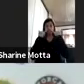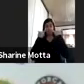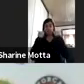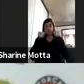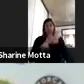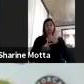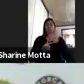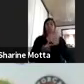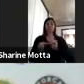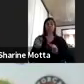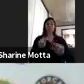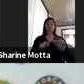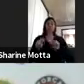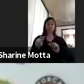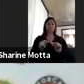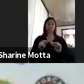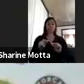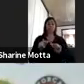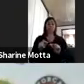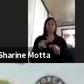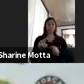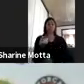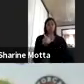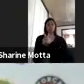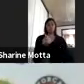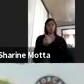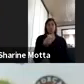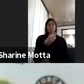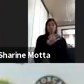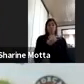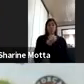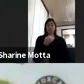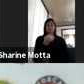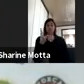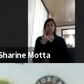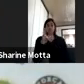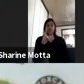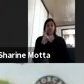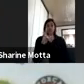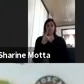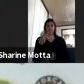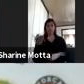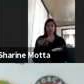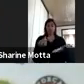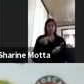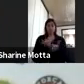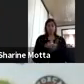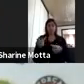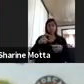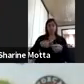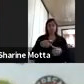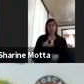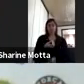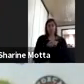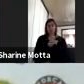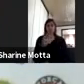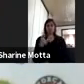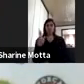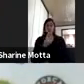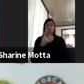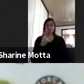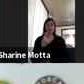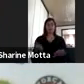sobre a elevação do auxílio emergencial de 300 para R$ 600 na MP1000. E também preciso que você, por